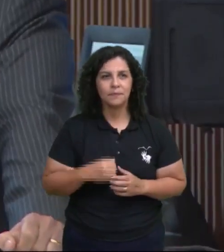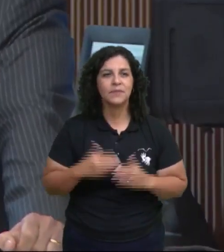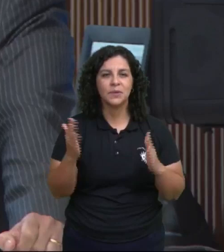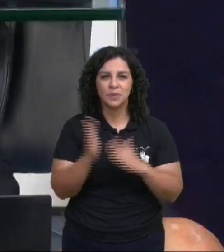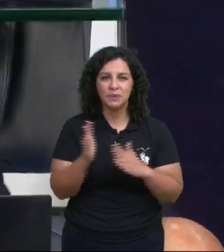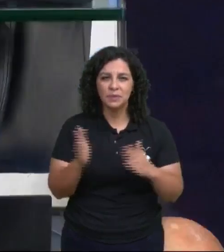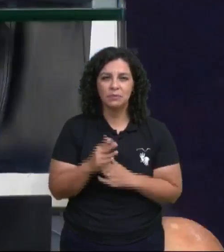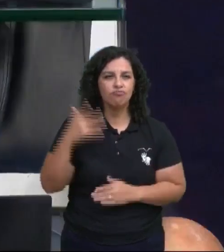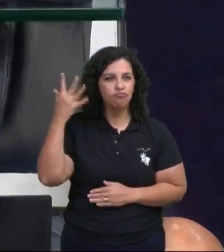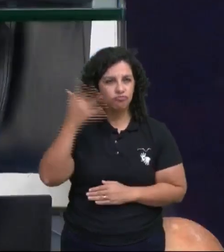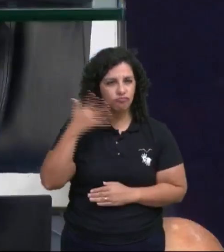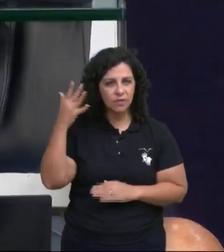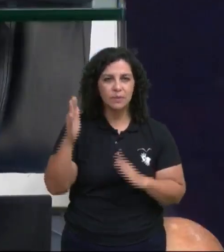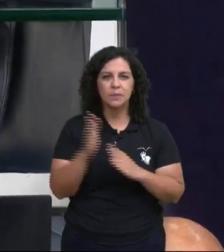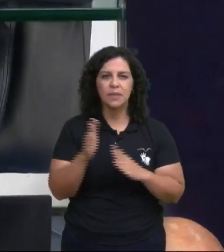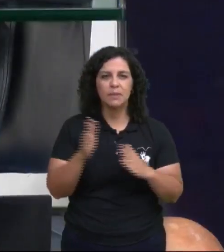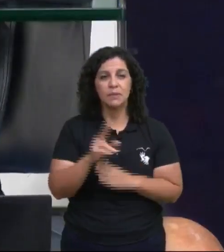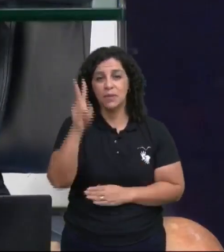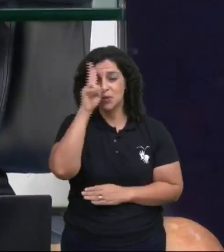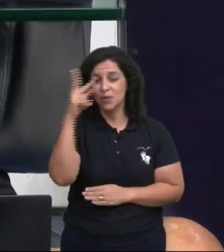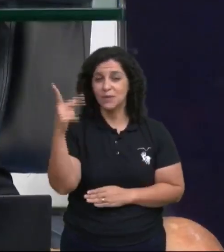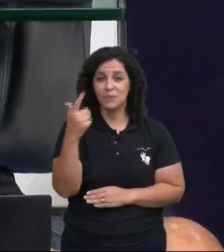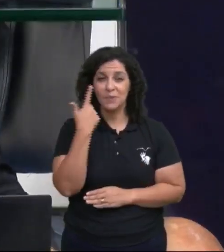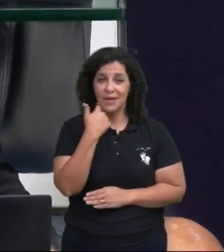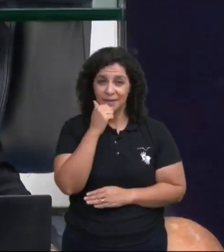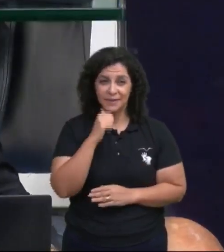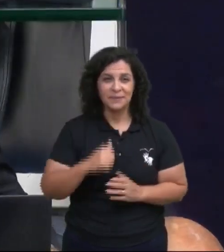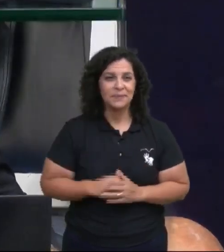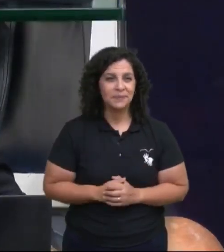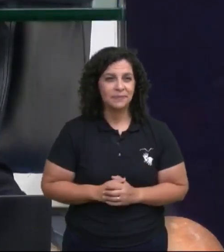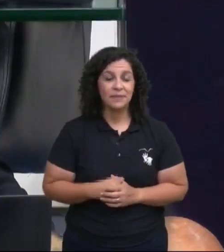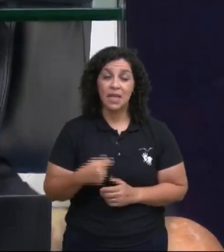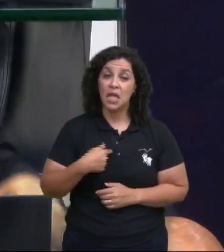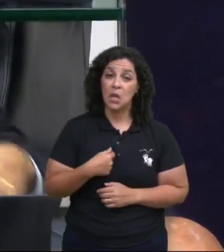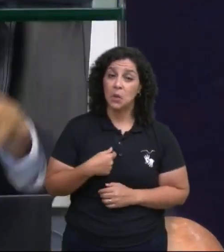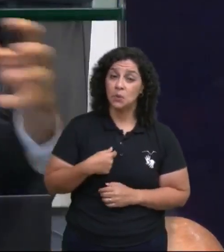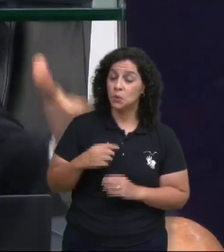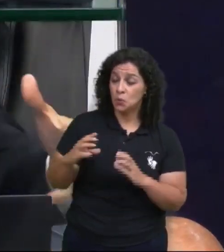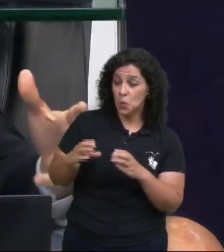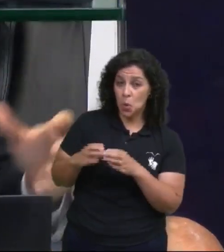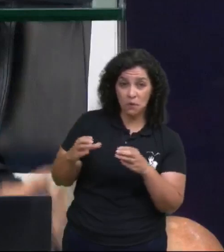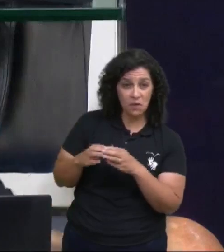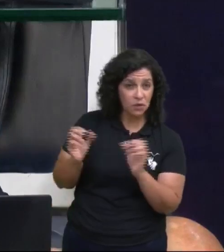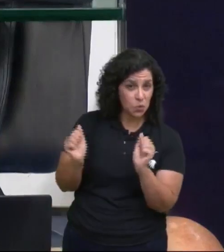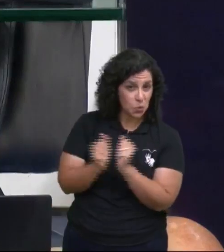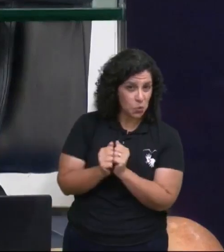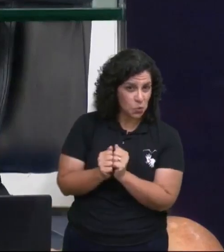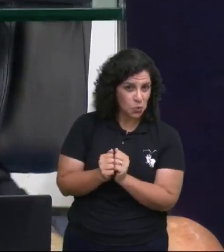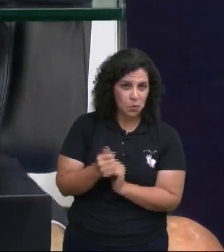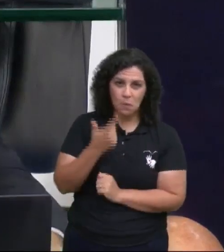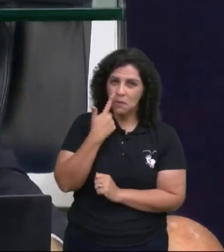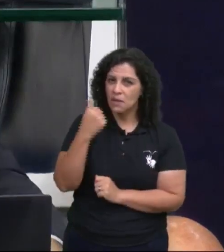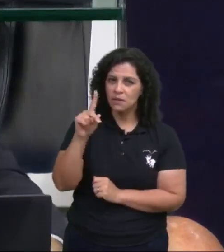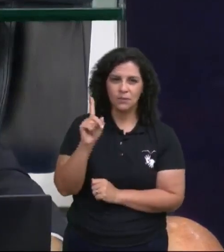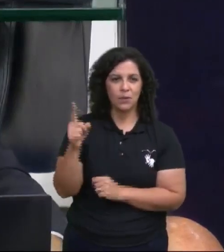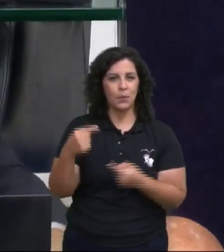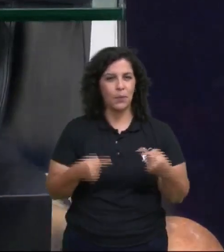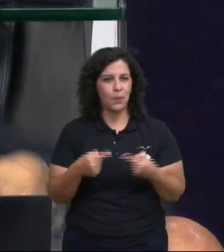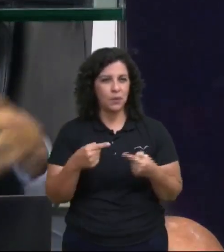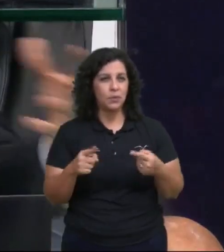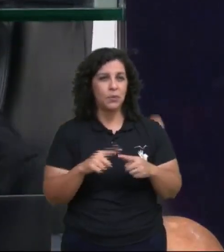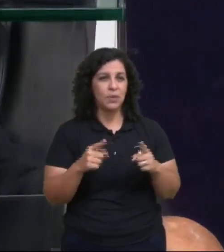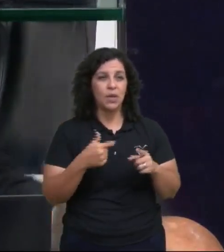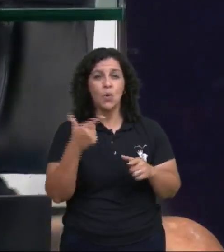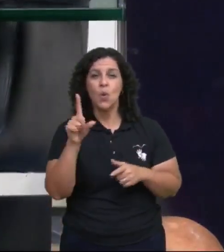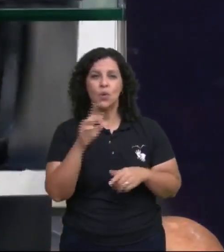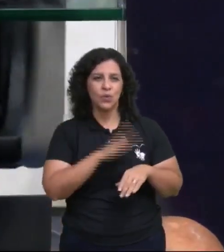pelo pronunciamento, parabéns pela história do seu pai. Eu não tive o prazer de conviver com ele, né, na política, porque eu sou de